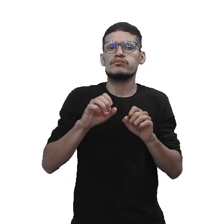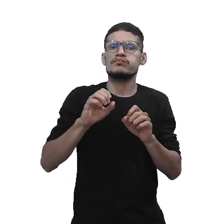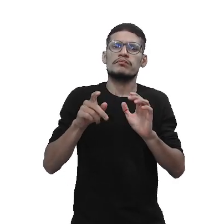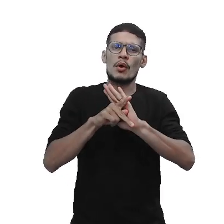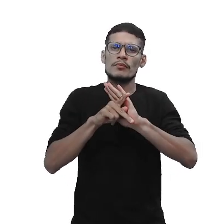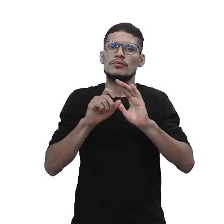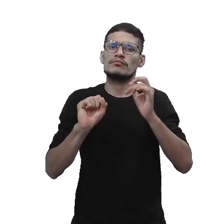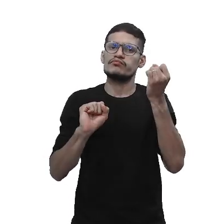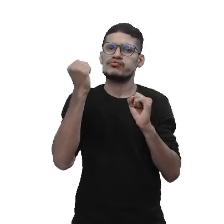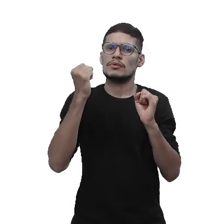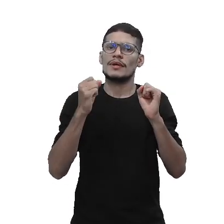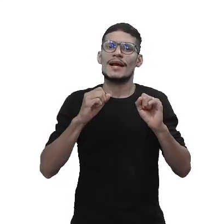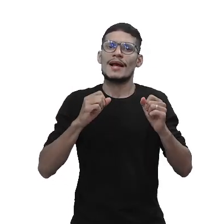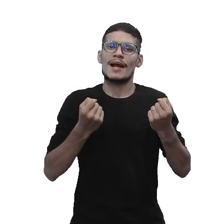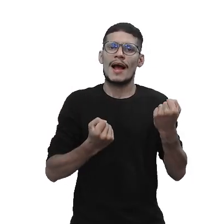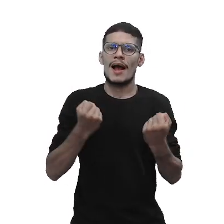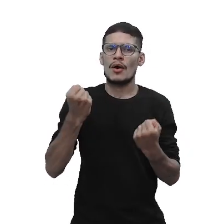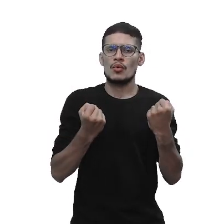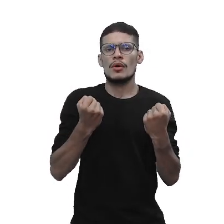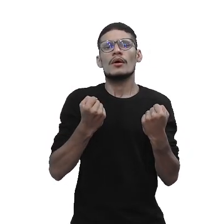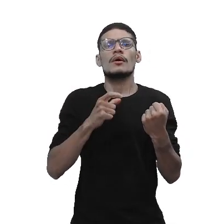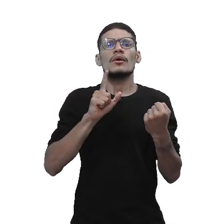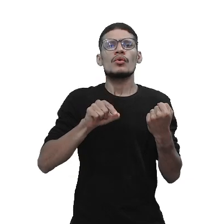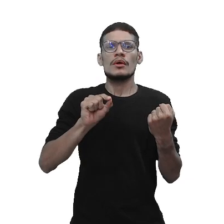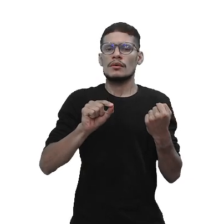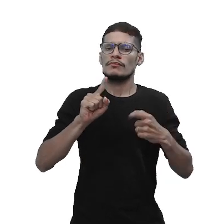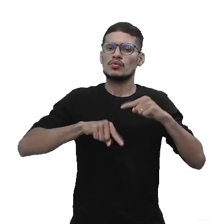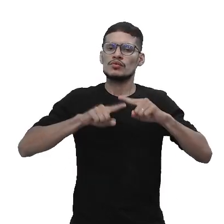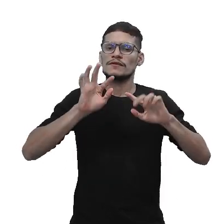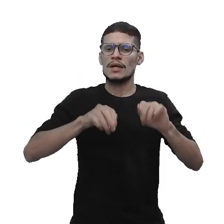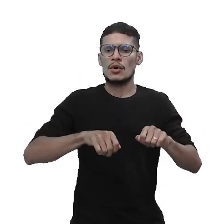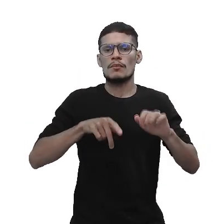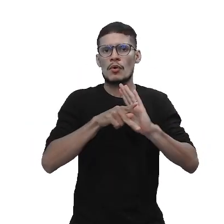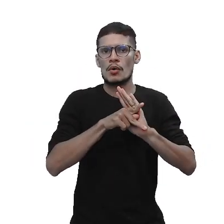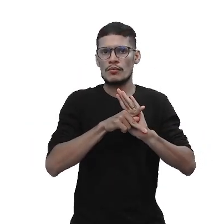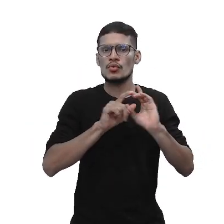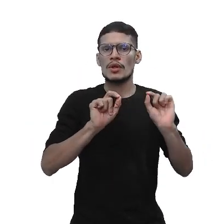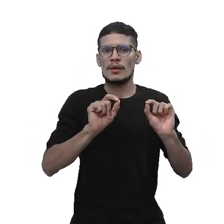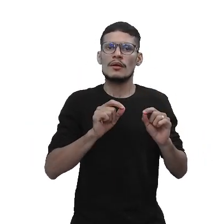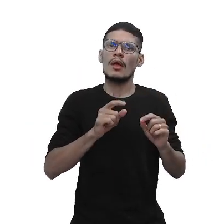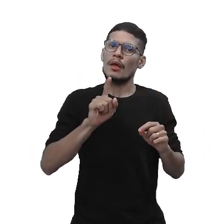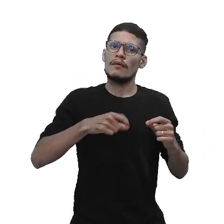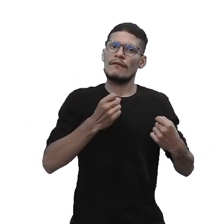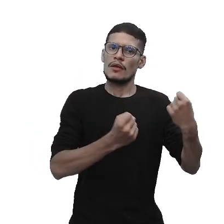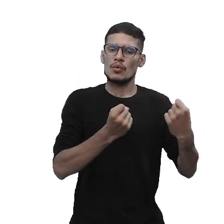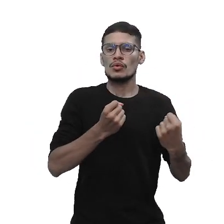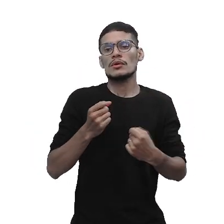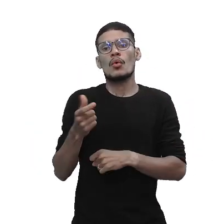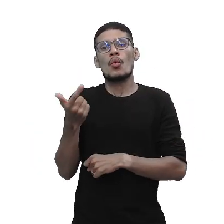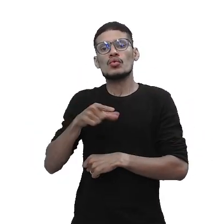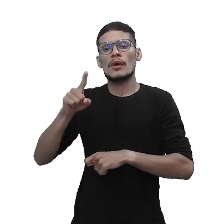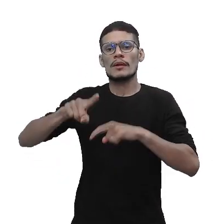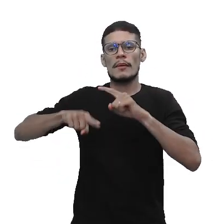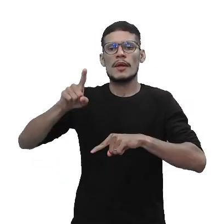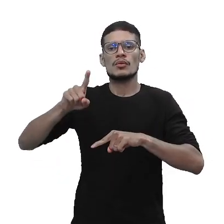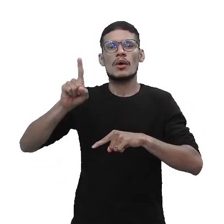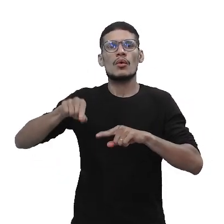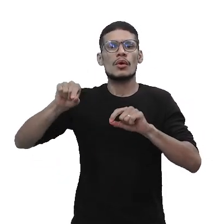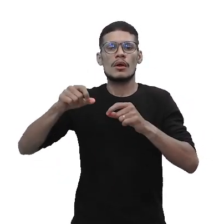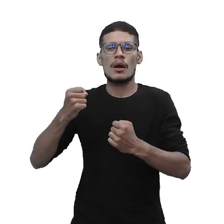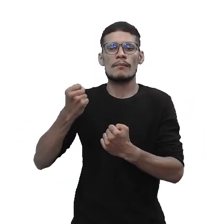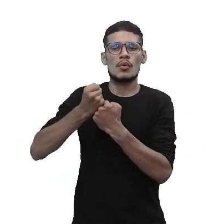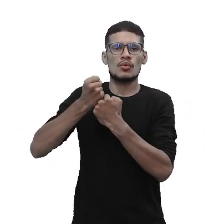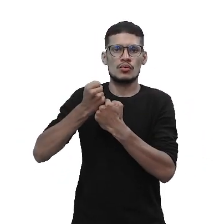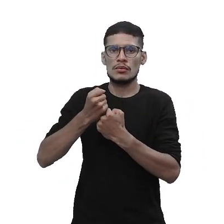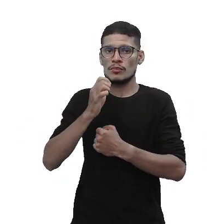delas? Elas vão dar um produto final que seria esse veículo. Já esses equipamentos, para a gente ver essa diferença, eles são de apoio.